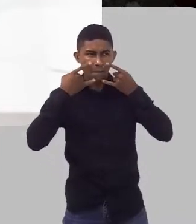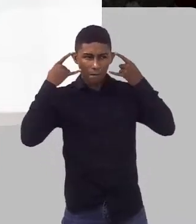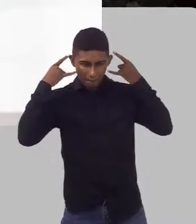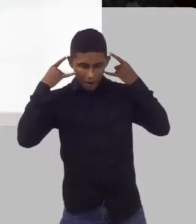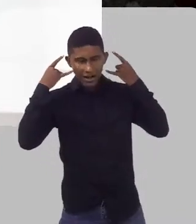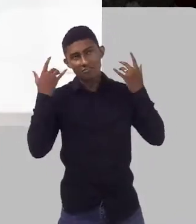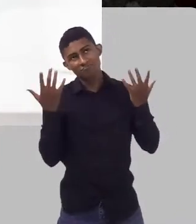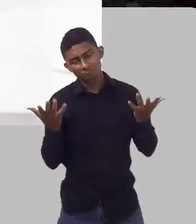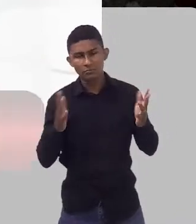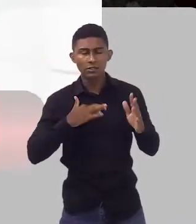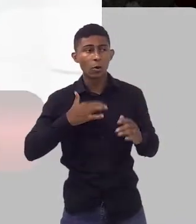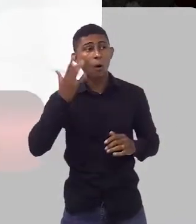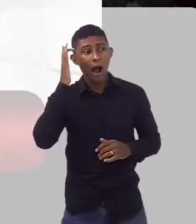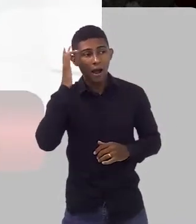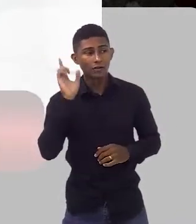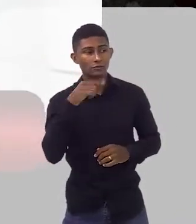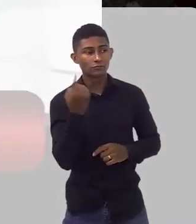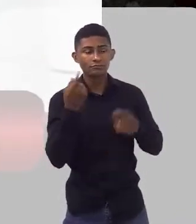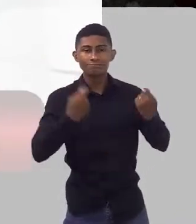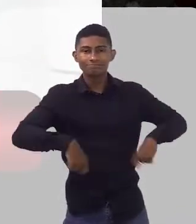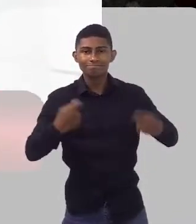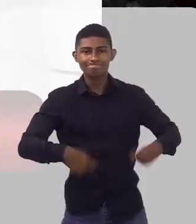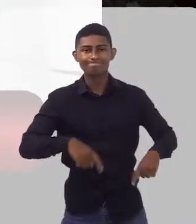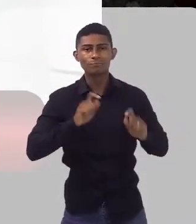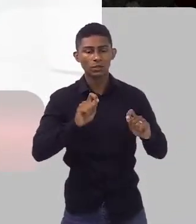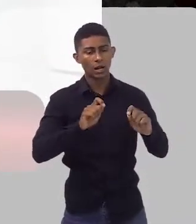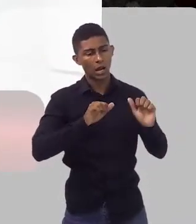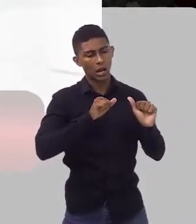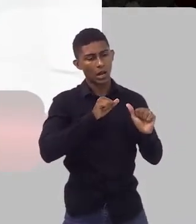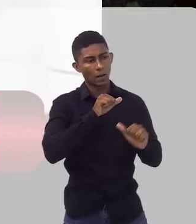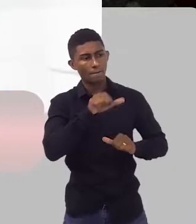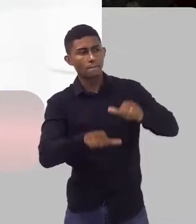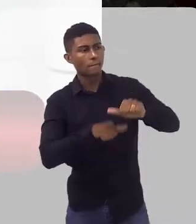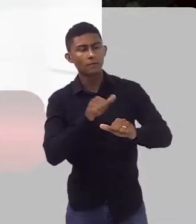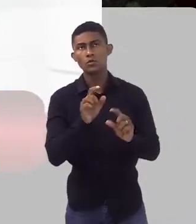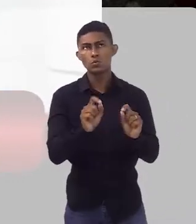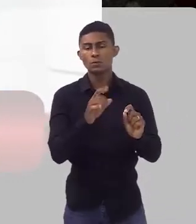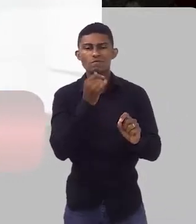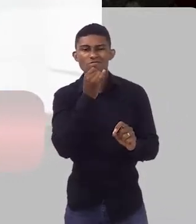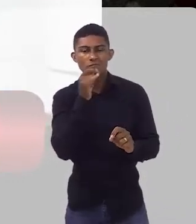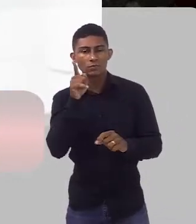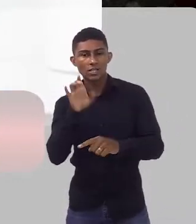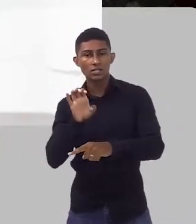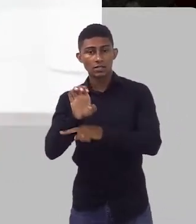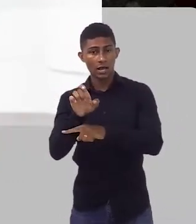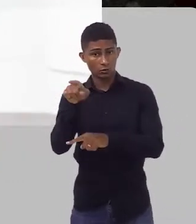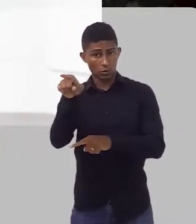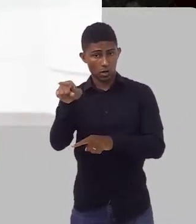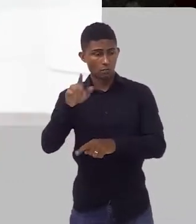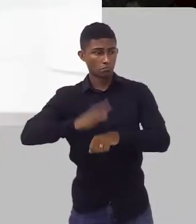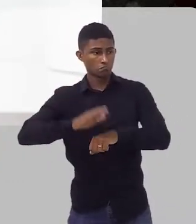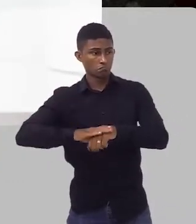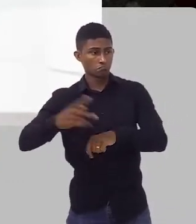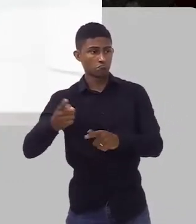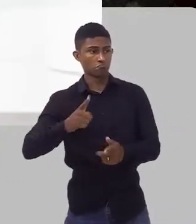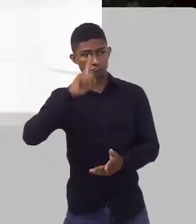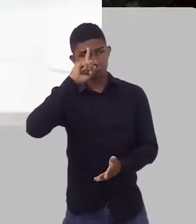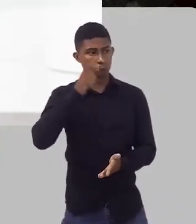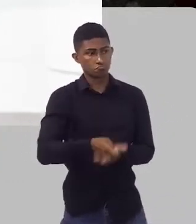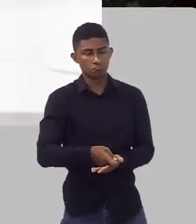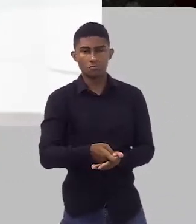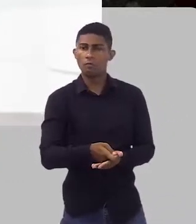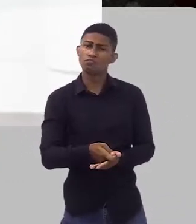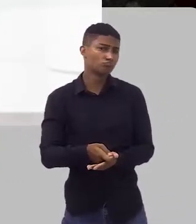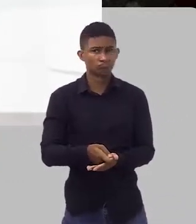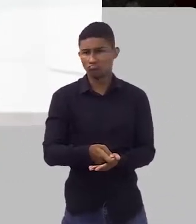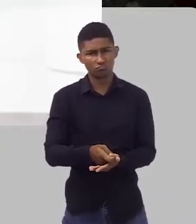precisamos migrar para um modelo onde mais o Estado não precisa legislar sobre isso. Não é o poder público